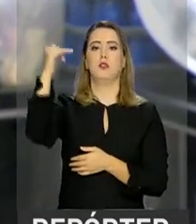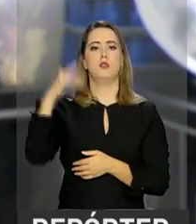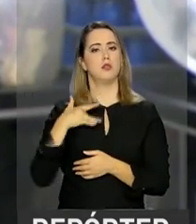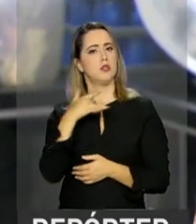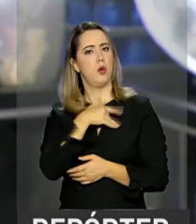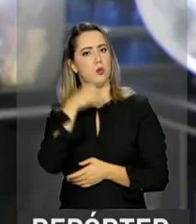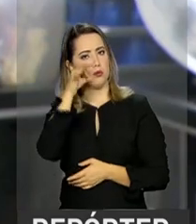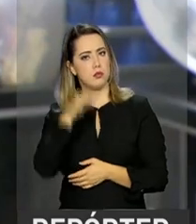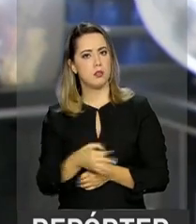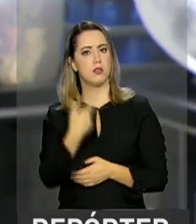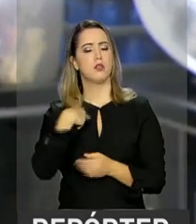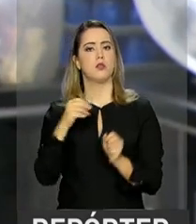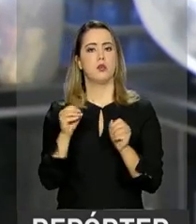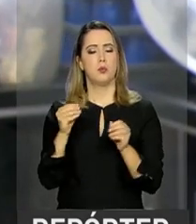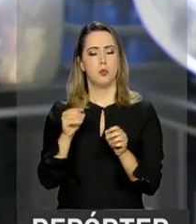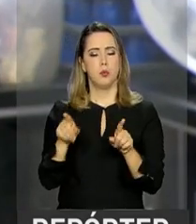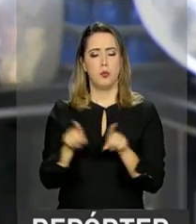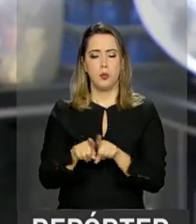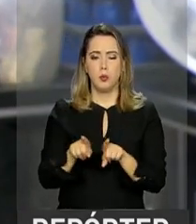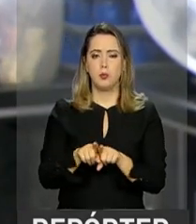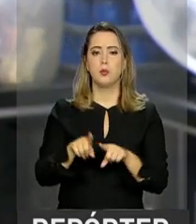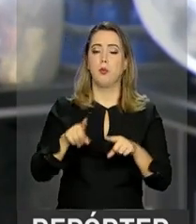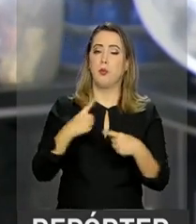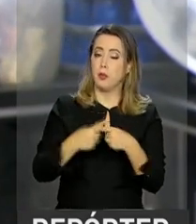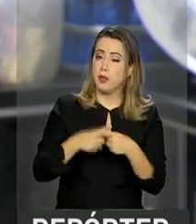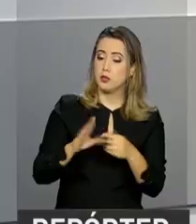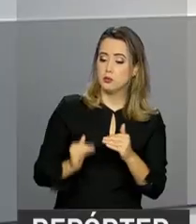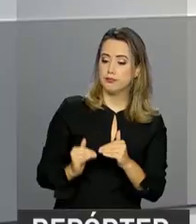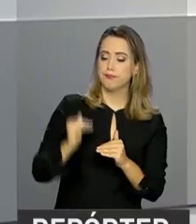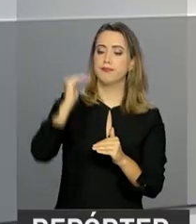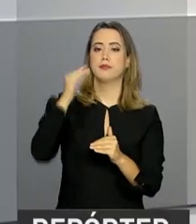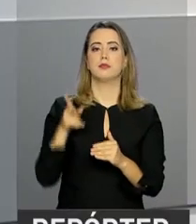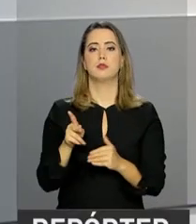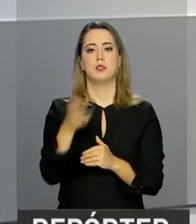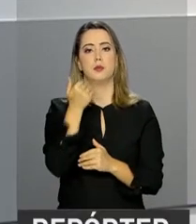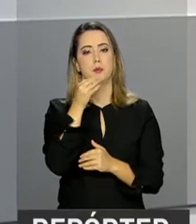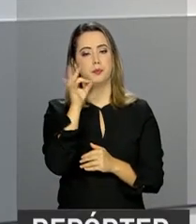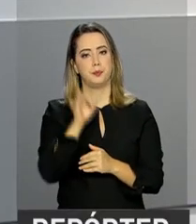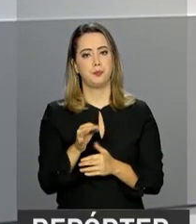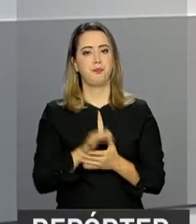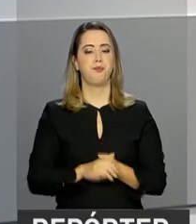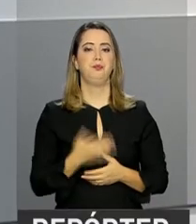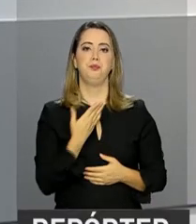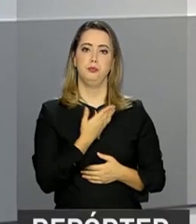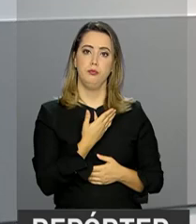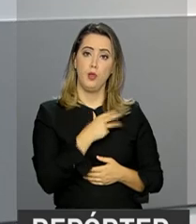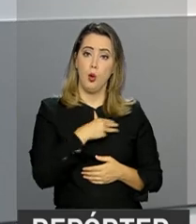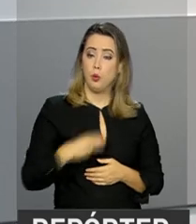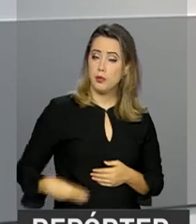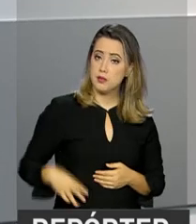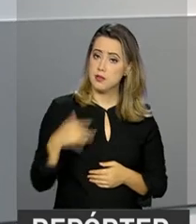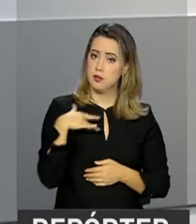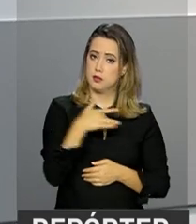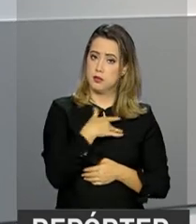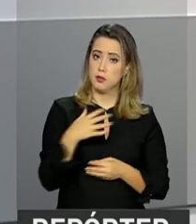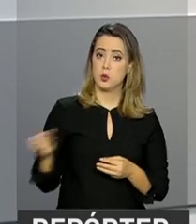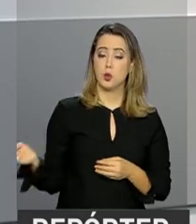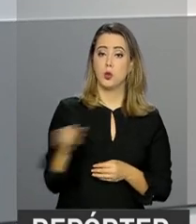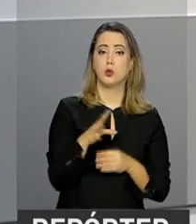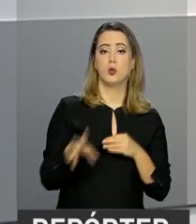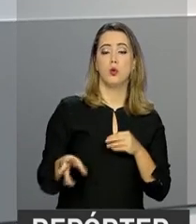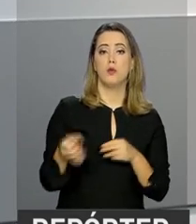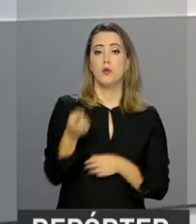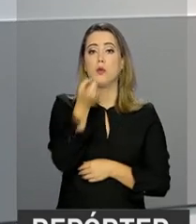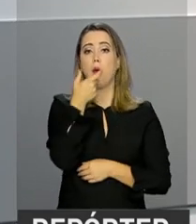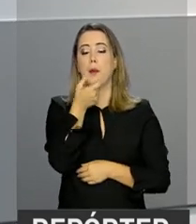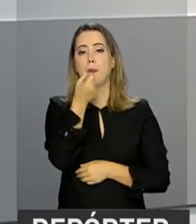essa formação de práticas alimentares dentro da escola. O Ministério da Saúde incorporou um medicamento para Alzheimer